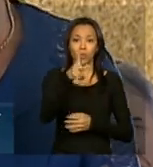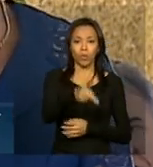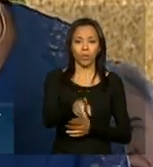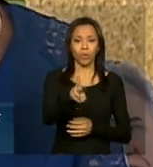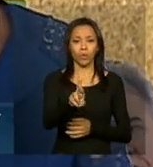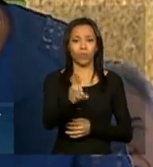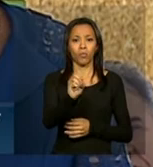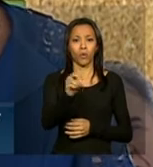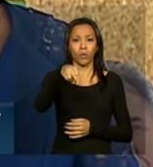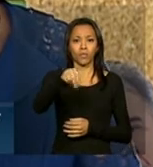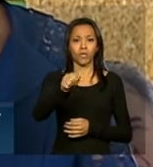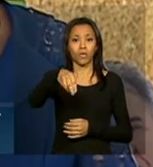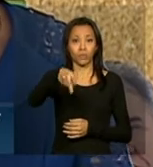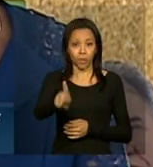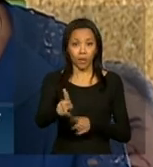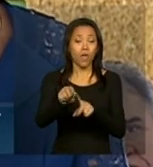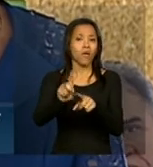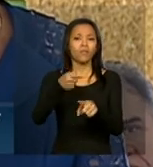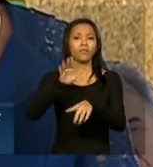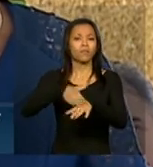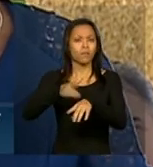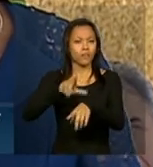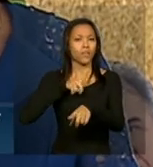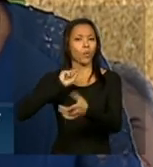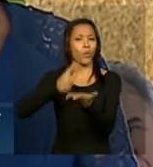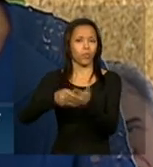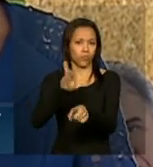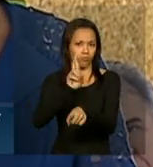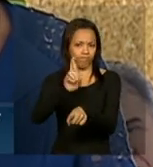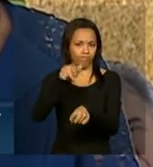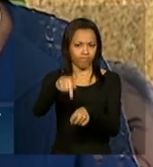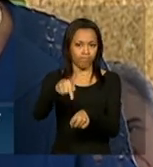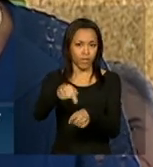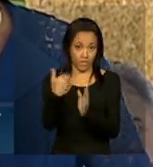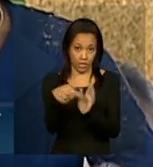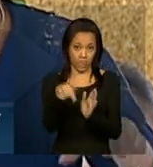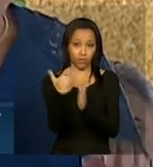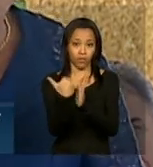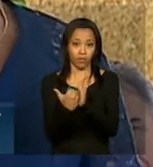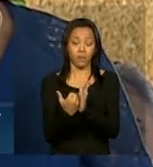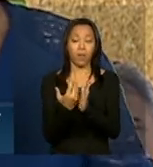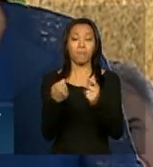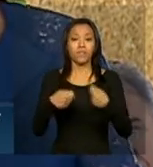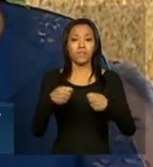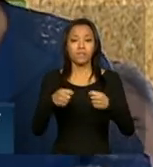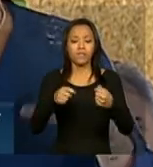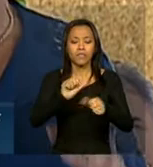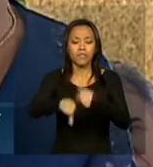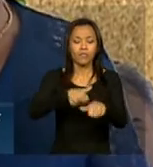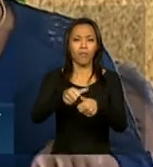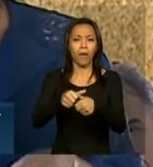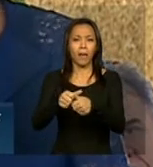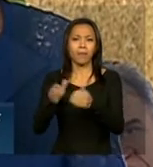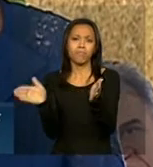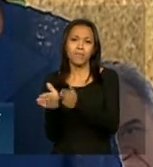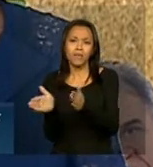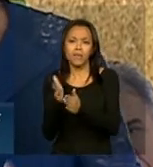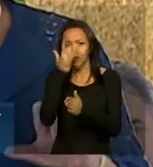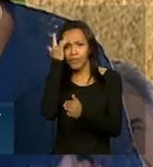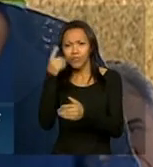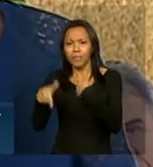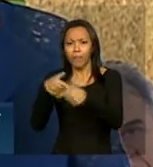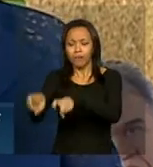o PRONAMP tem uma função. Nós temos de transformar pequenos e médios, médios e